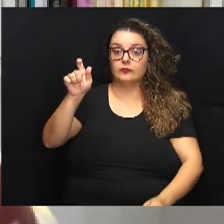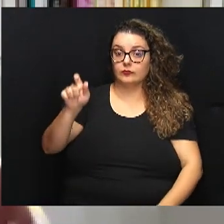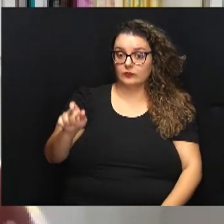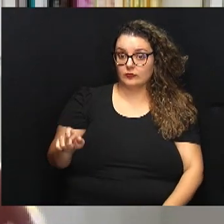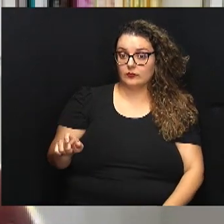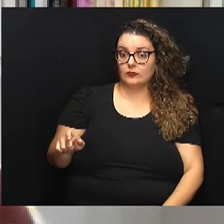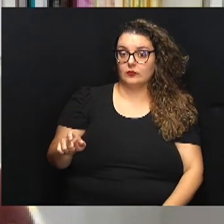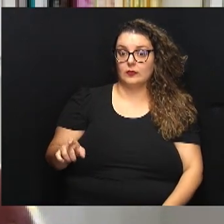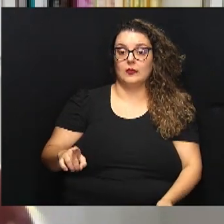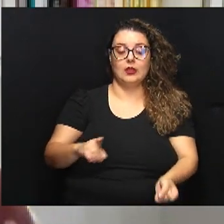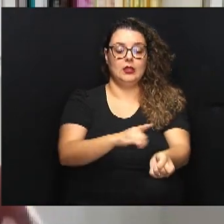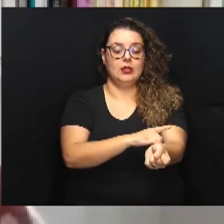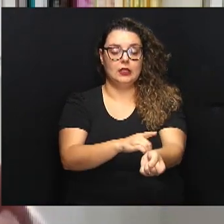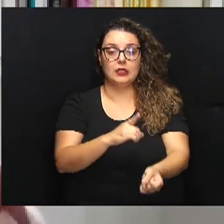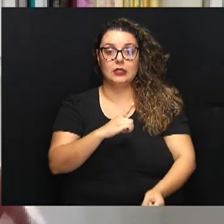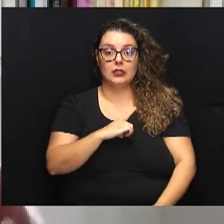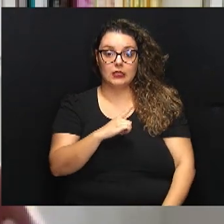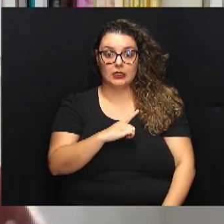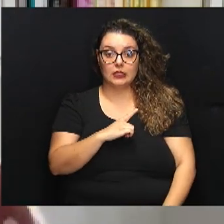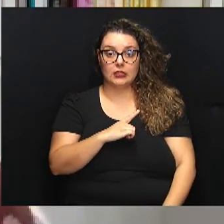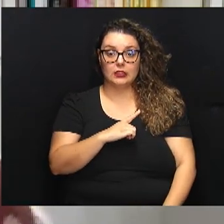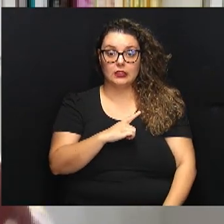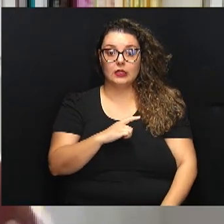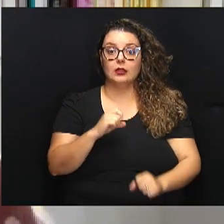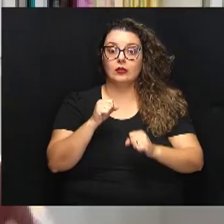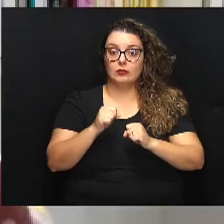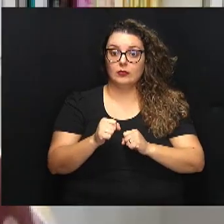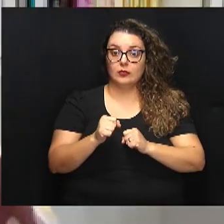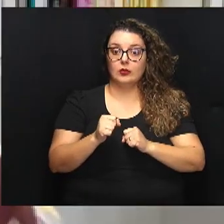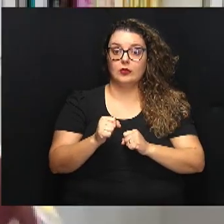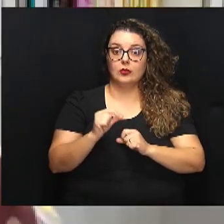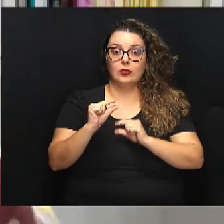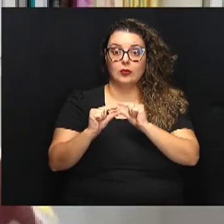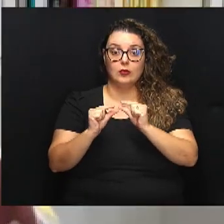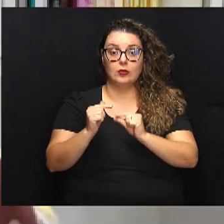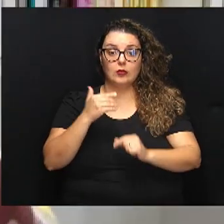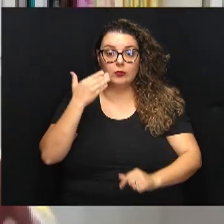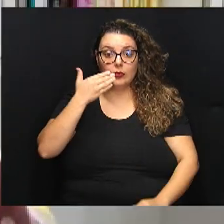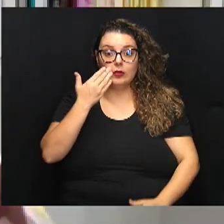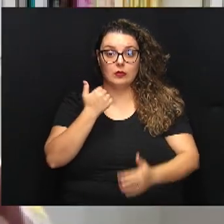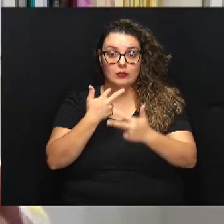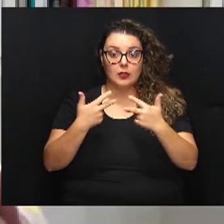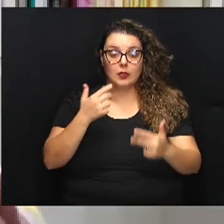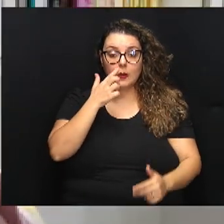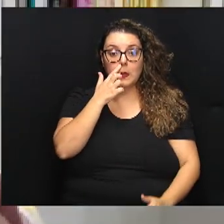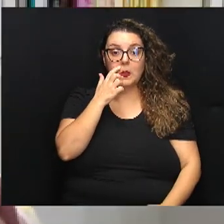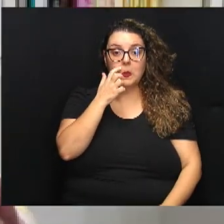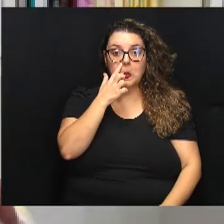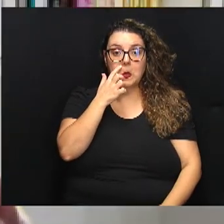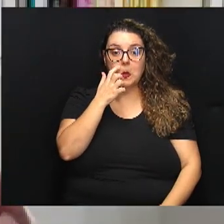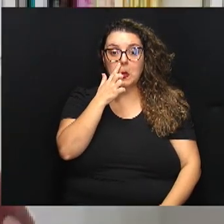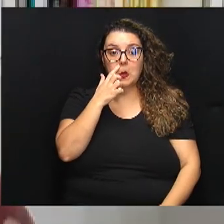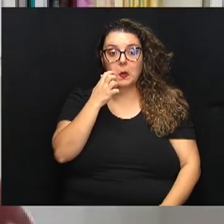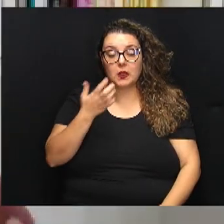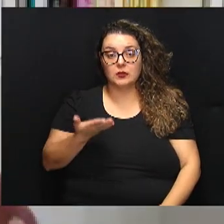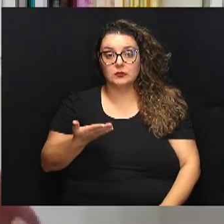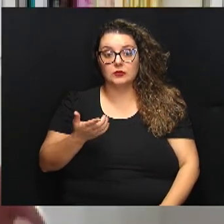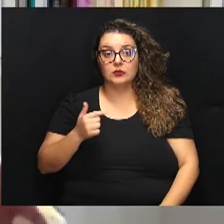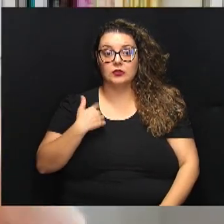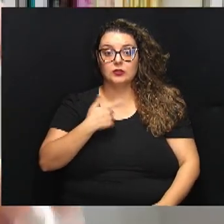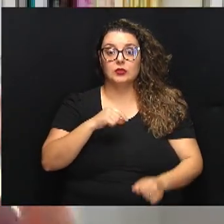com diabetes, né, pode consumir um pouco de açúcar na alimentação dela. Ou seja, a gente fez